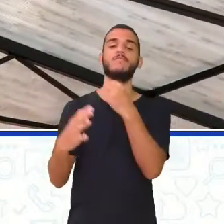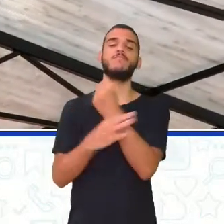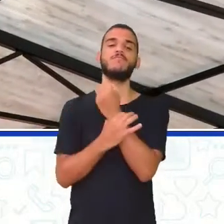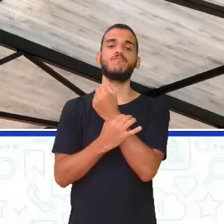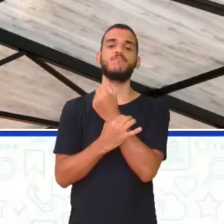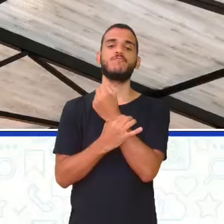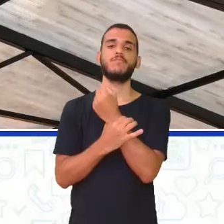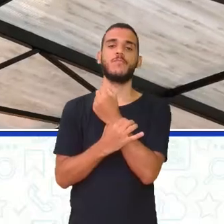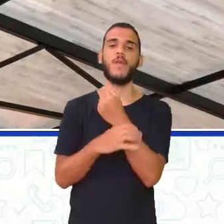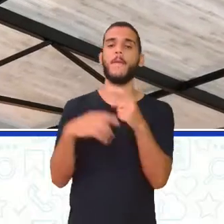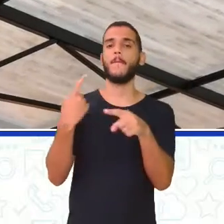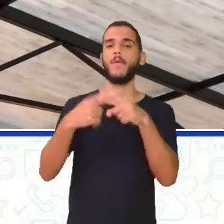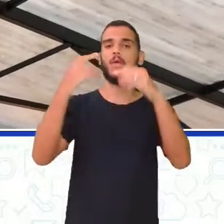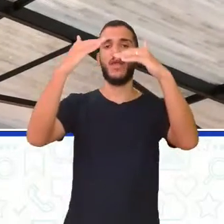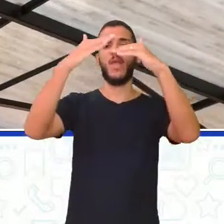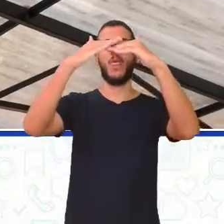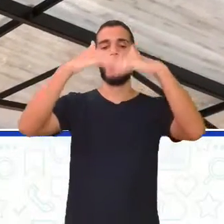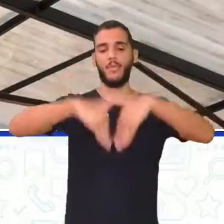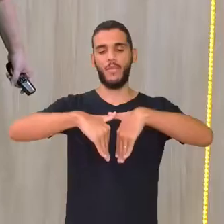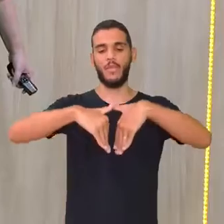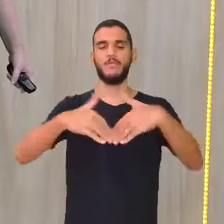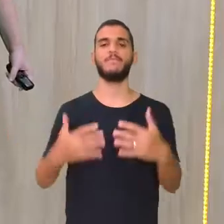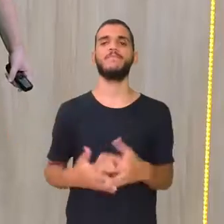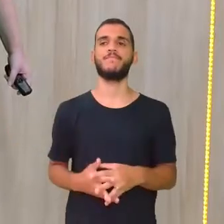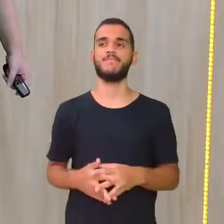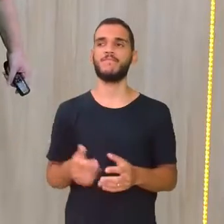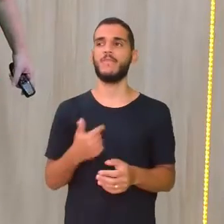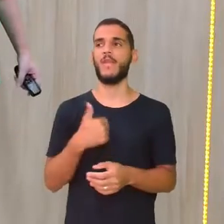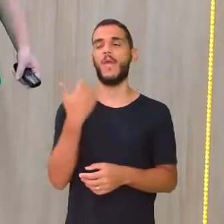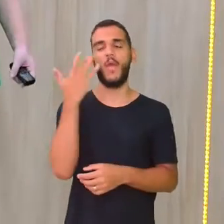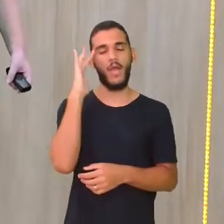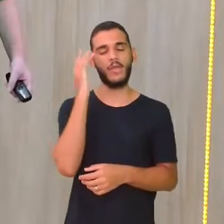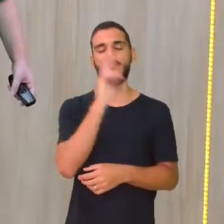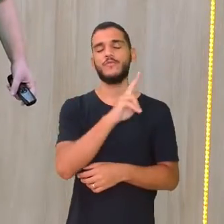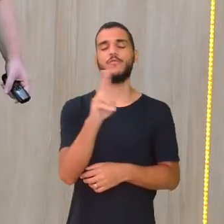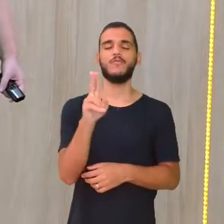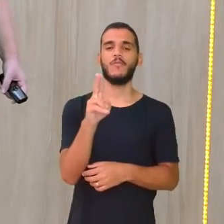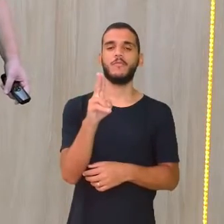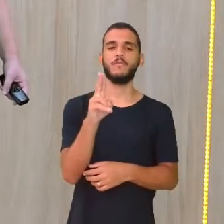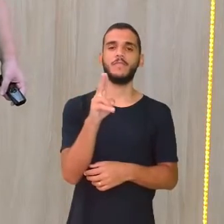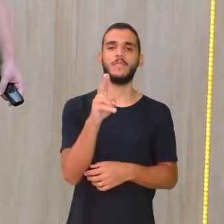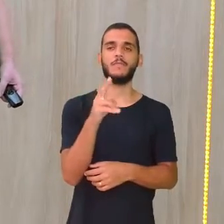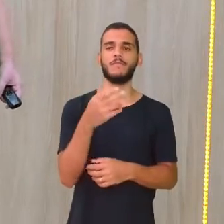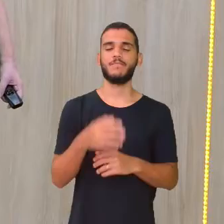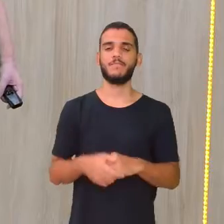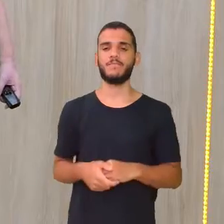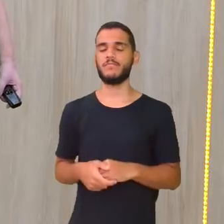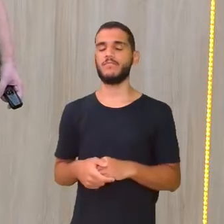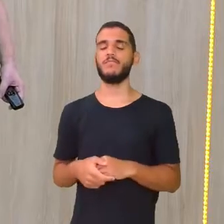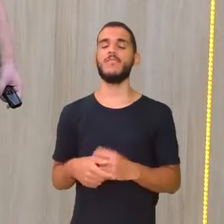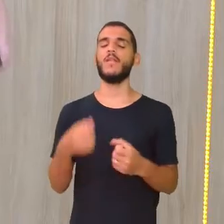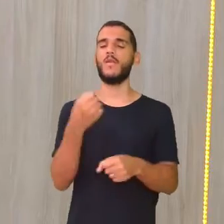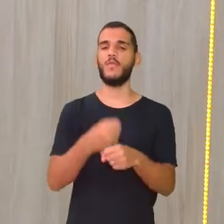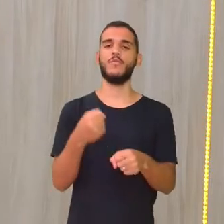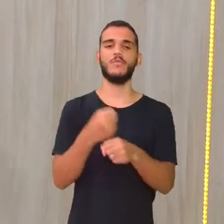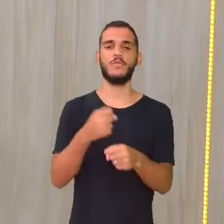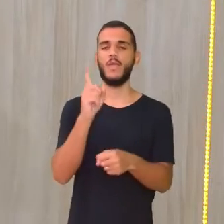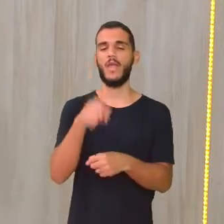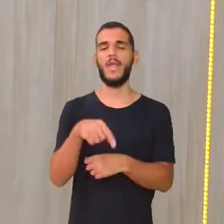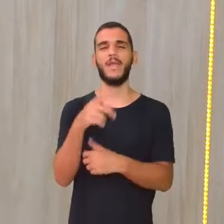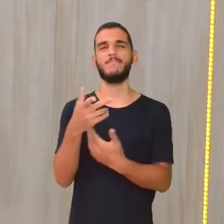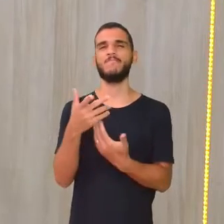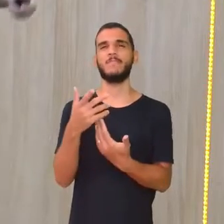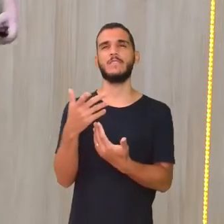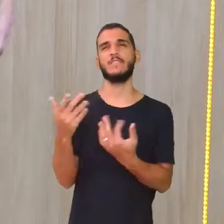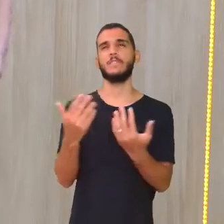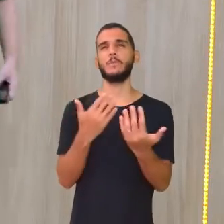aquilo não caia. Então, até que eu acho que o nome que o pessoal de marcenaria e de construção chama tesoura, né?